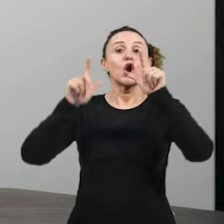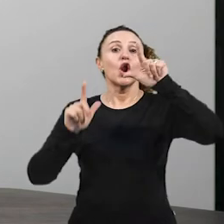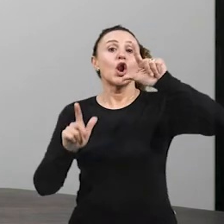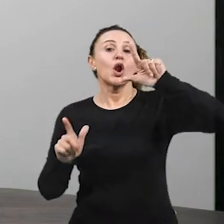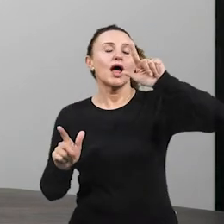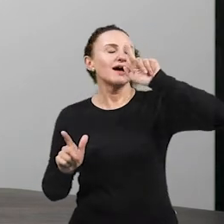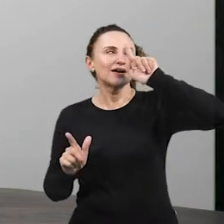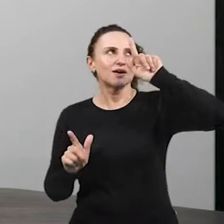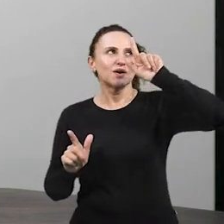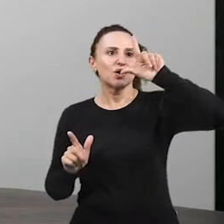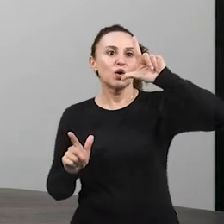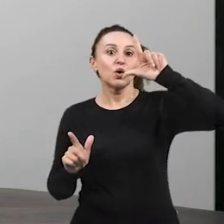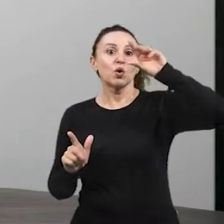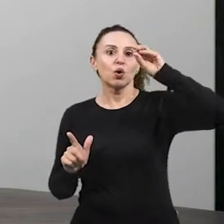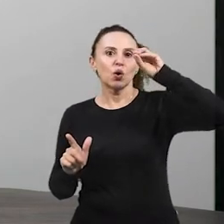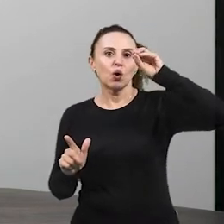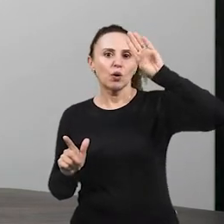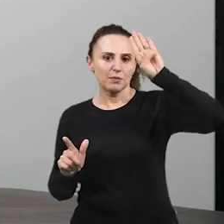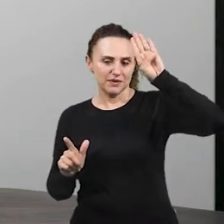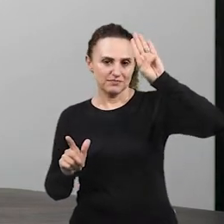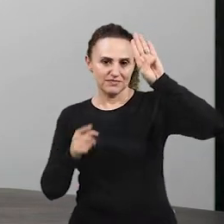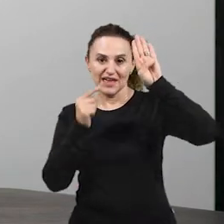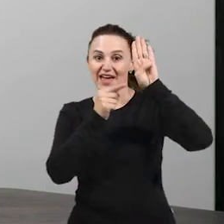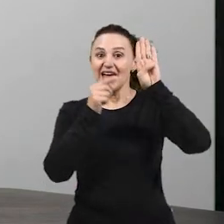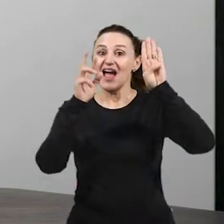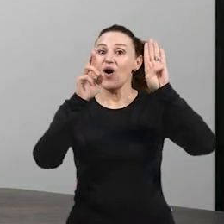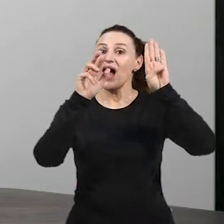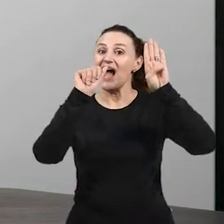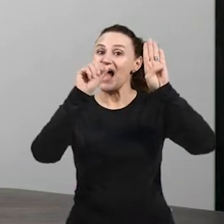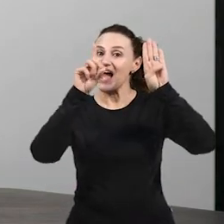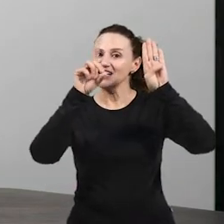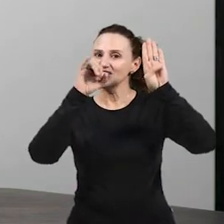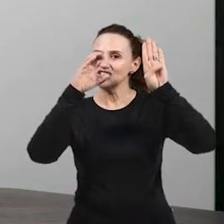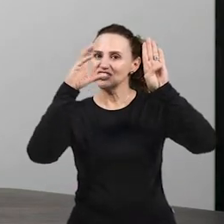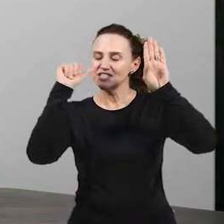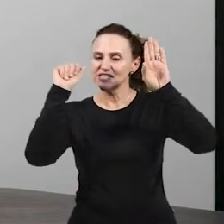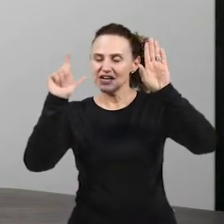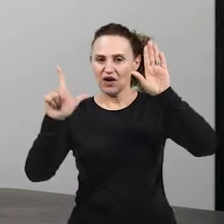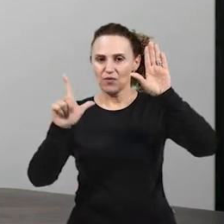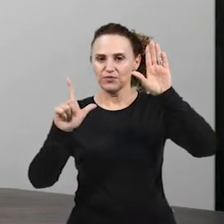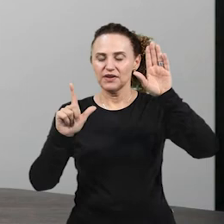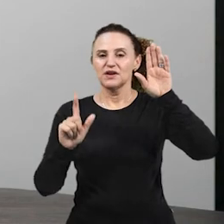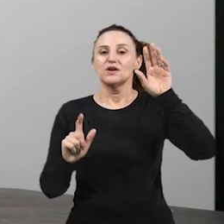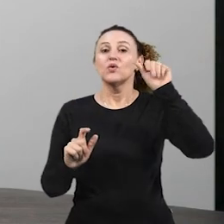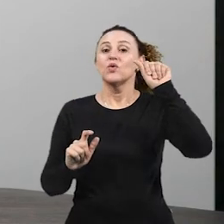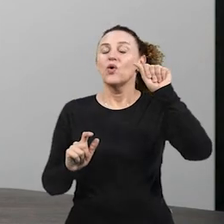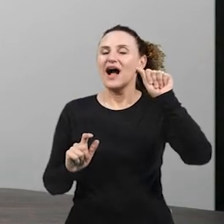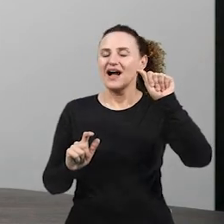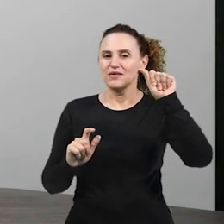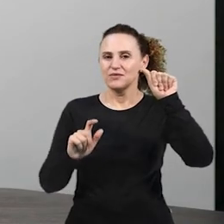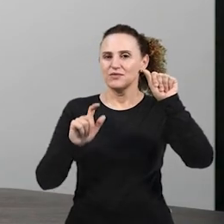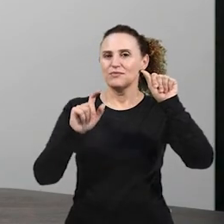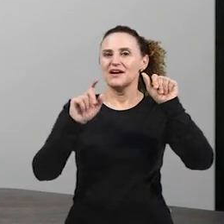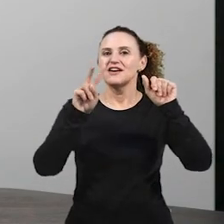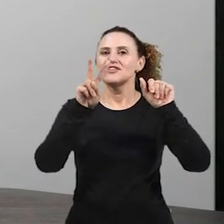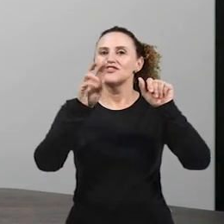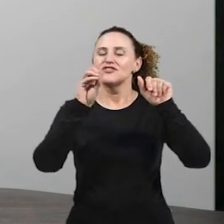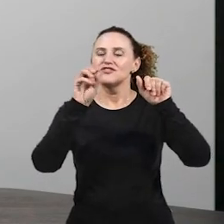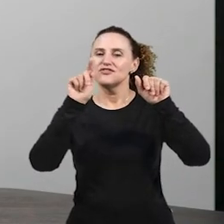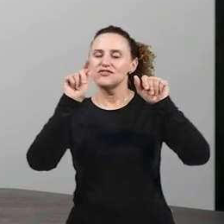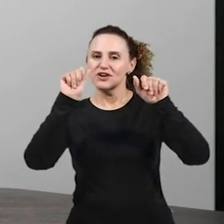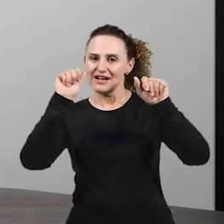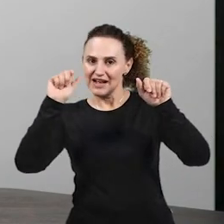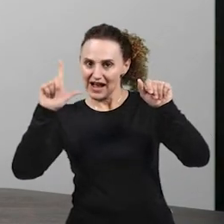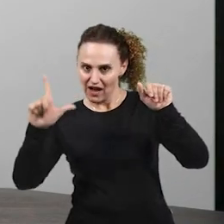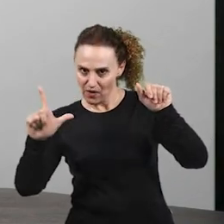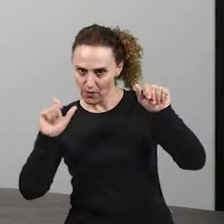Gloob que é o radical um ar é uma vogal temática a Global